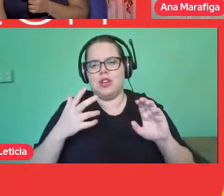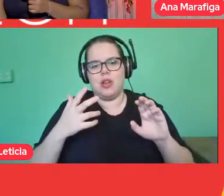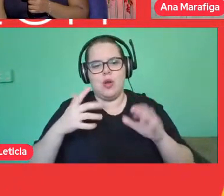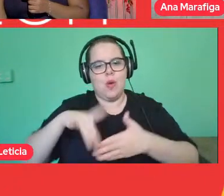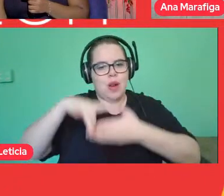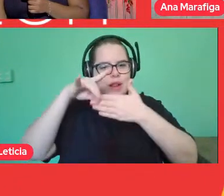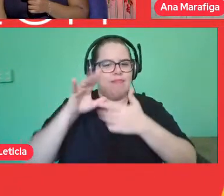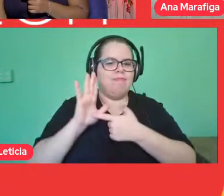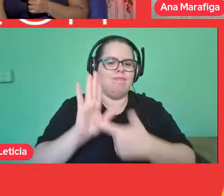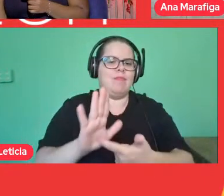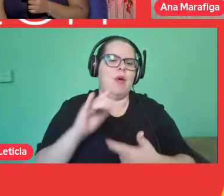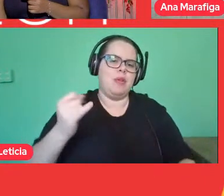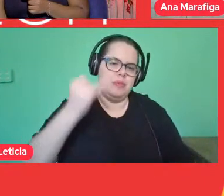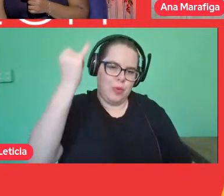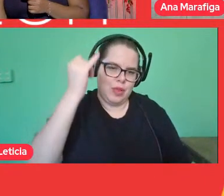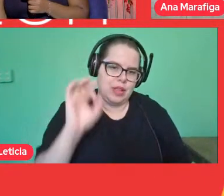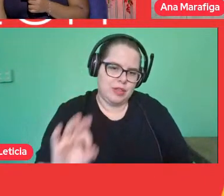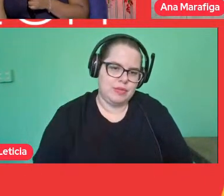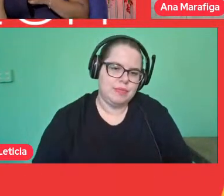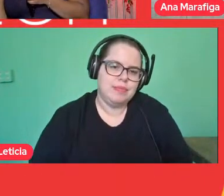para mim, são fundamentais.